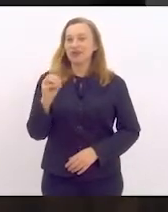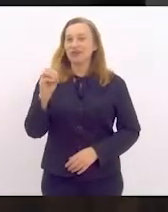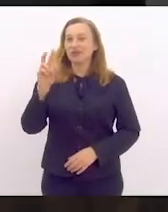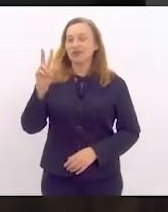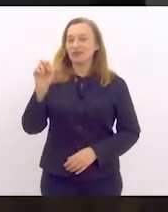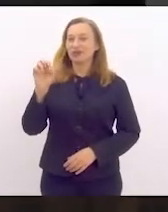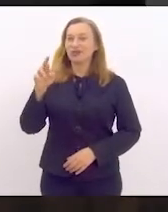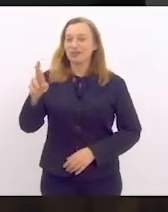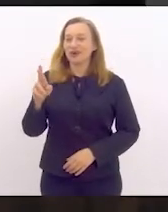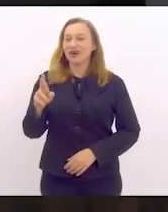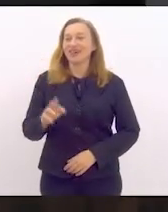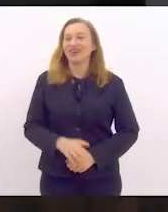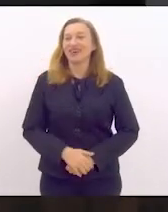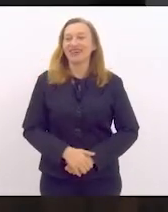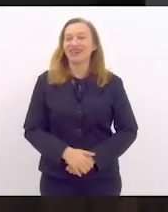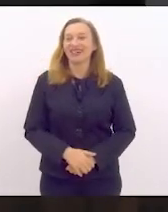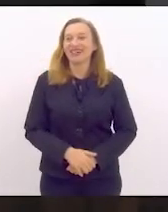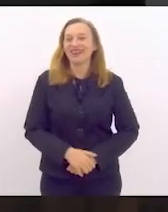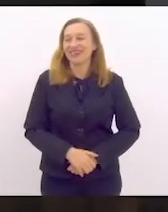aí.